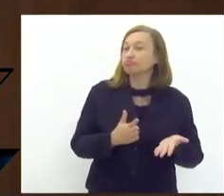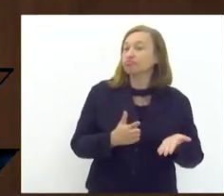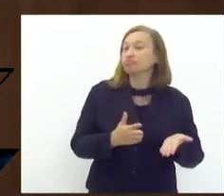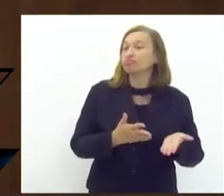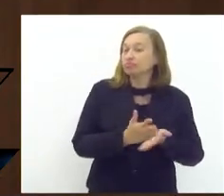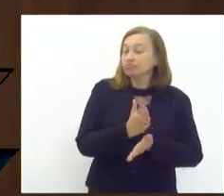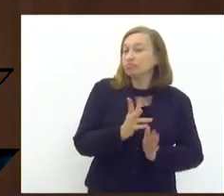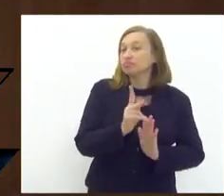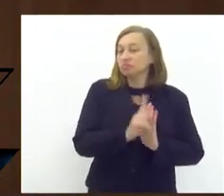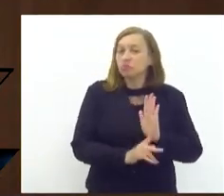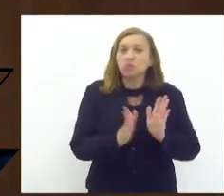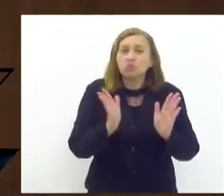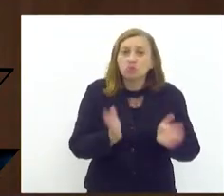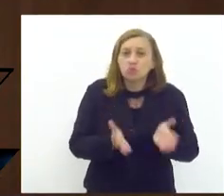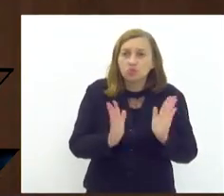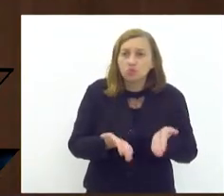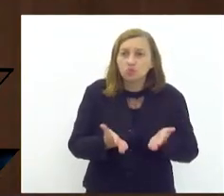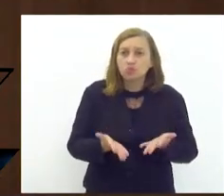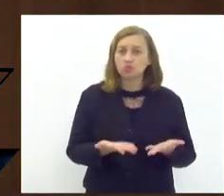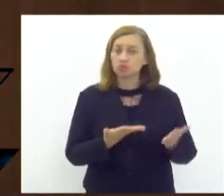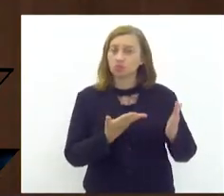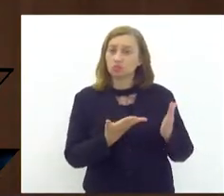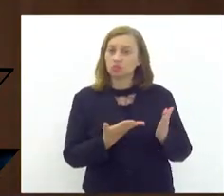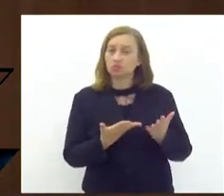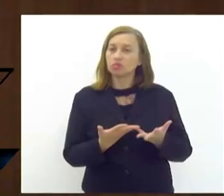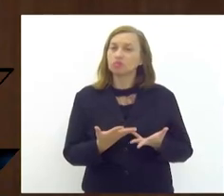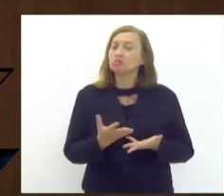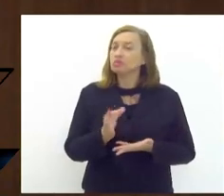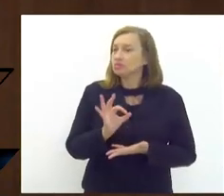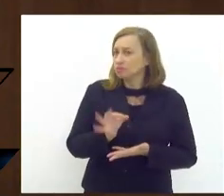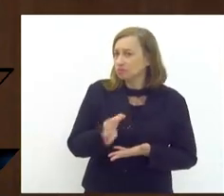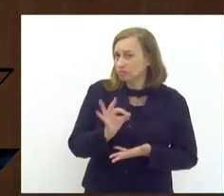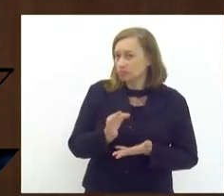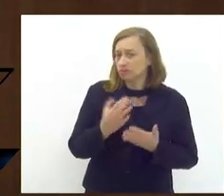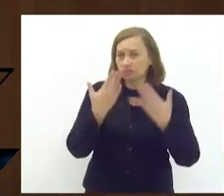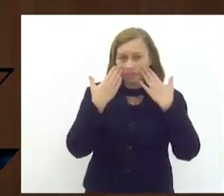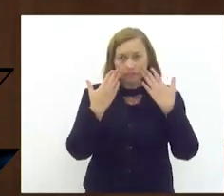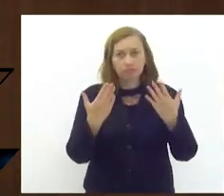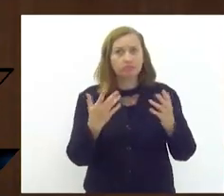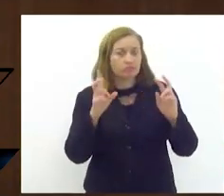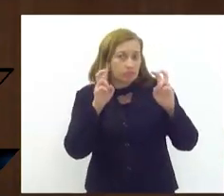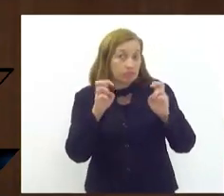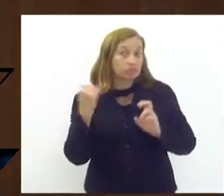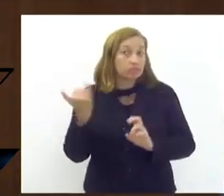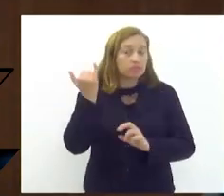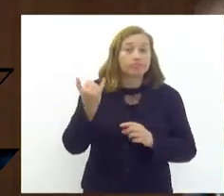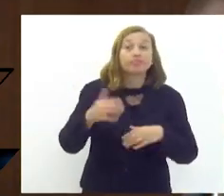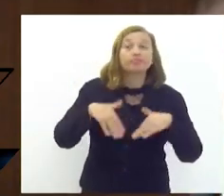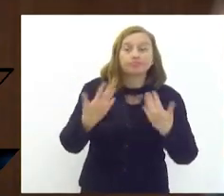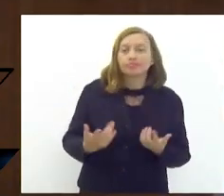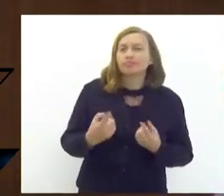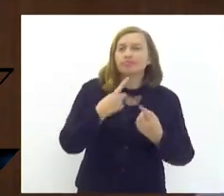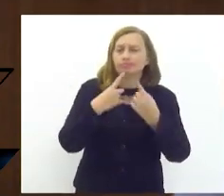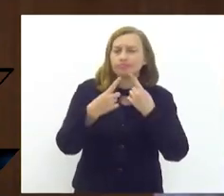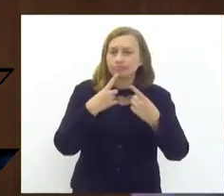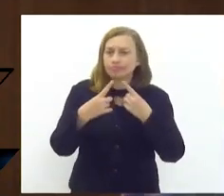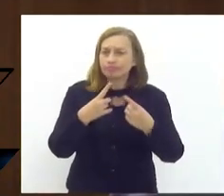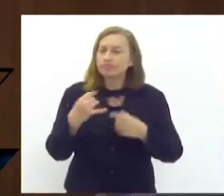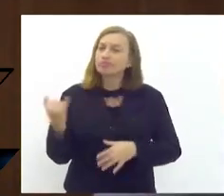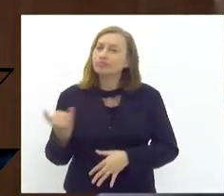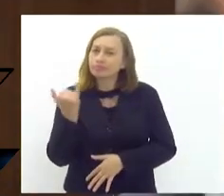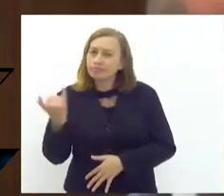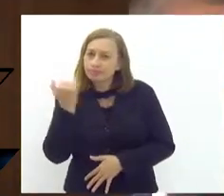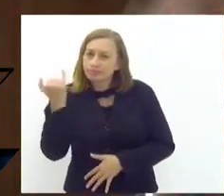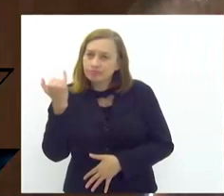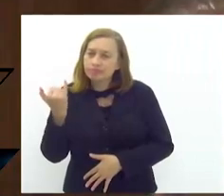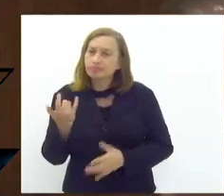hoje na sua forma como está de fato apresenta questões então é um debate de mérito e de um